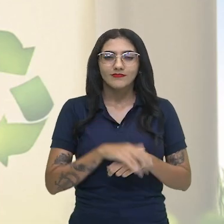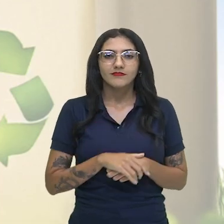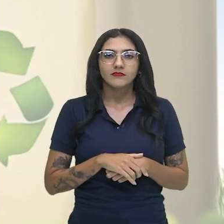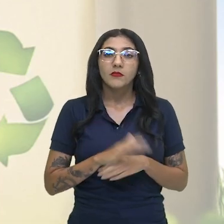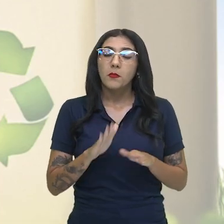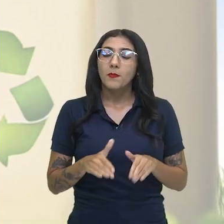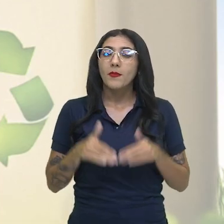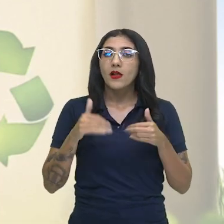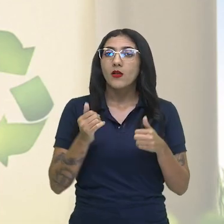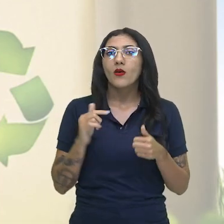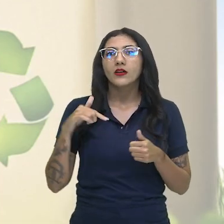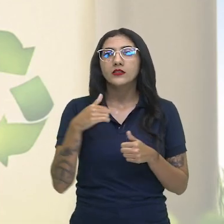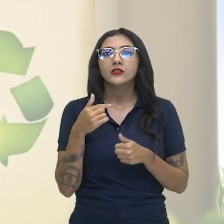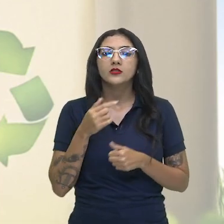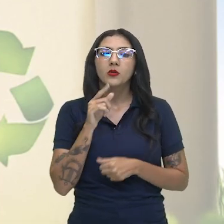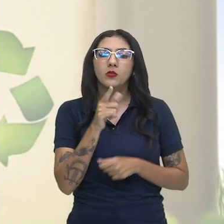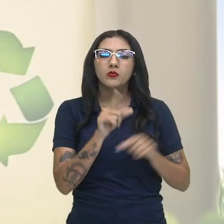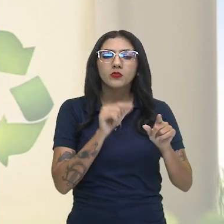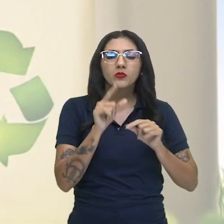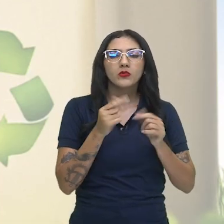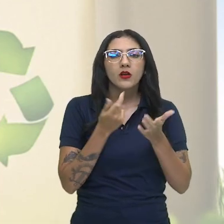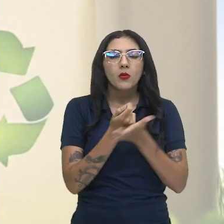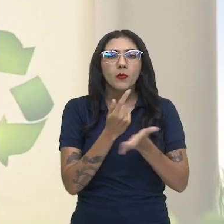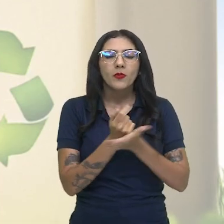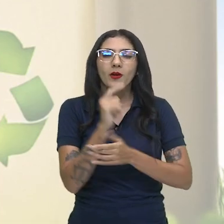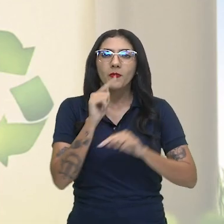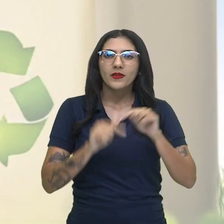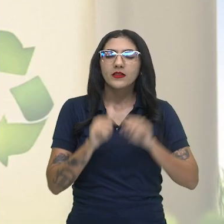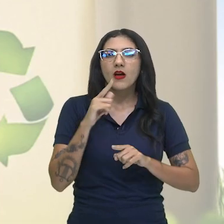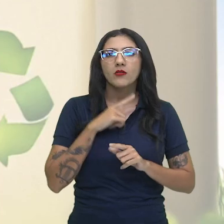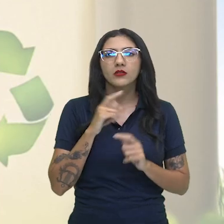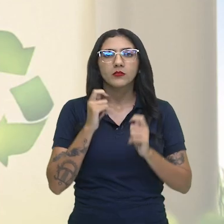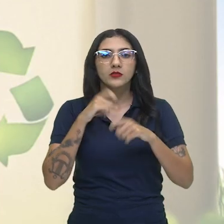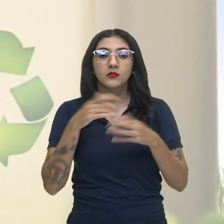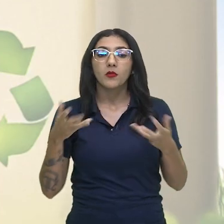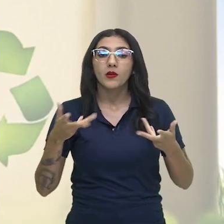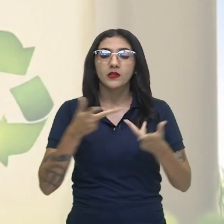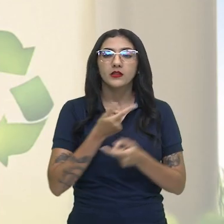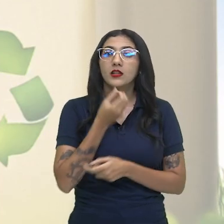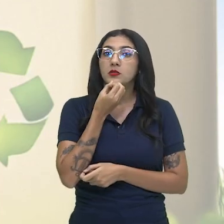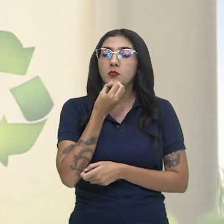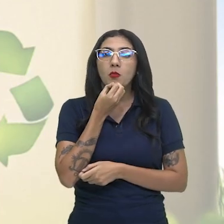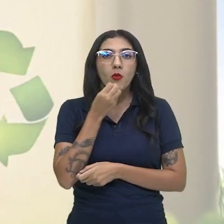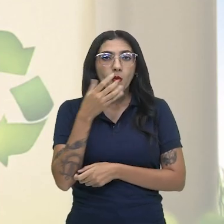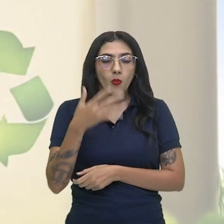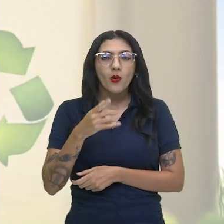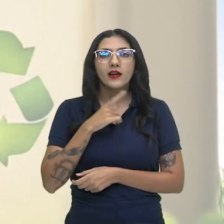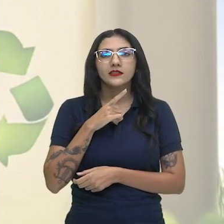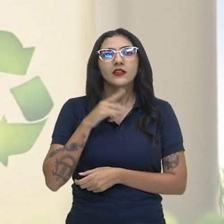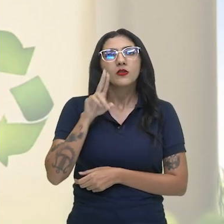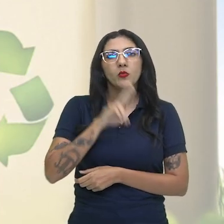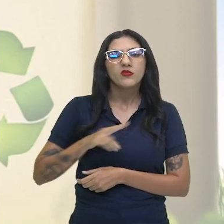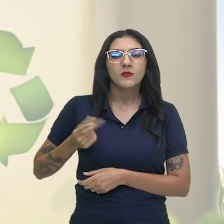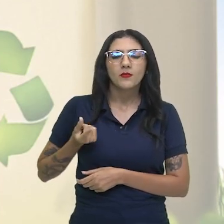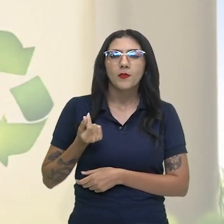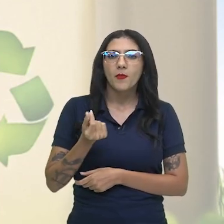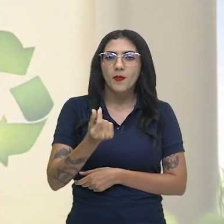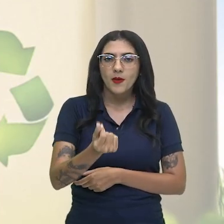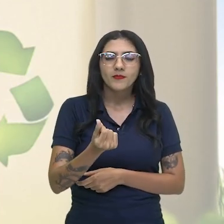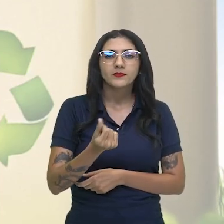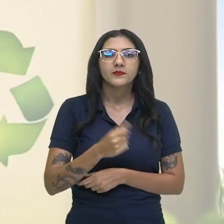comprar produtos de maior durabilidade e qualidade, para evitar o desperdício em grande quantidade. E, além